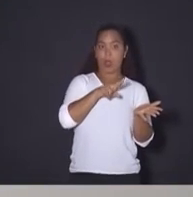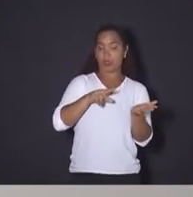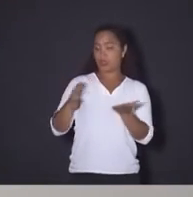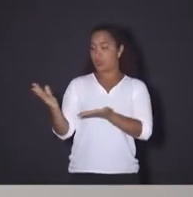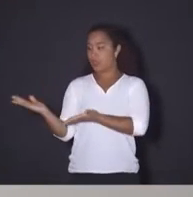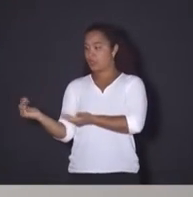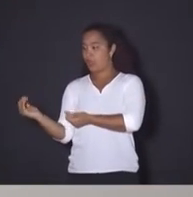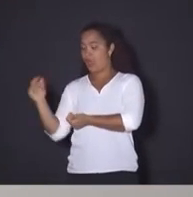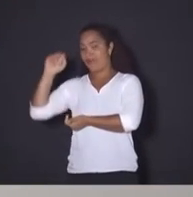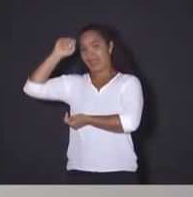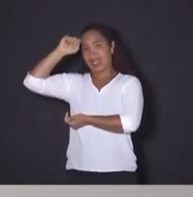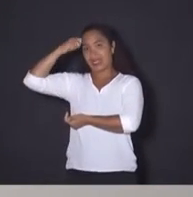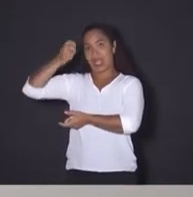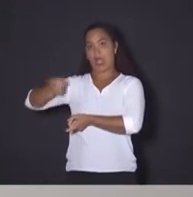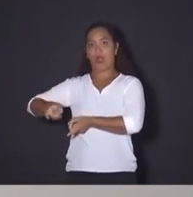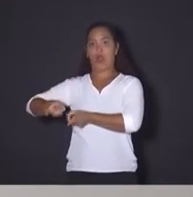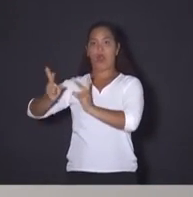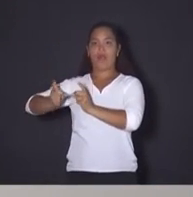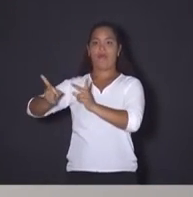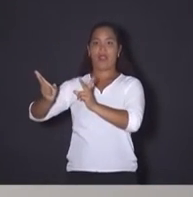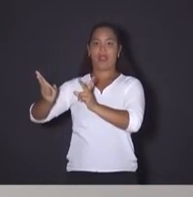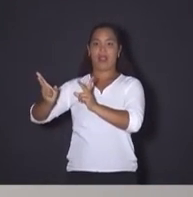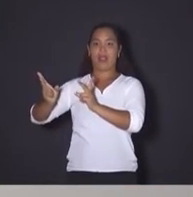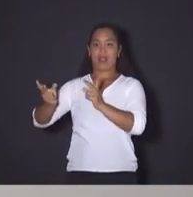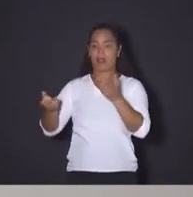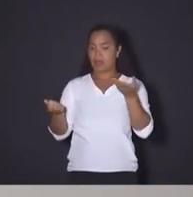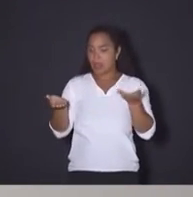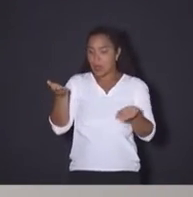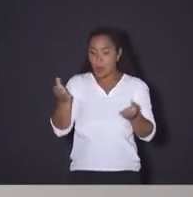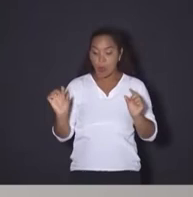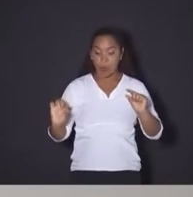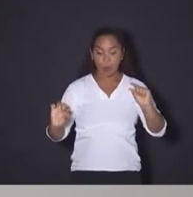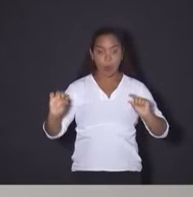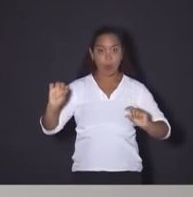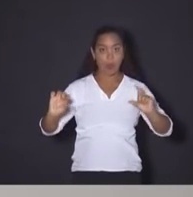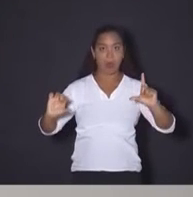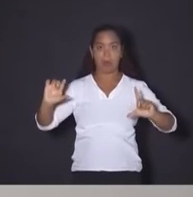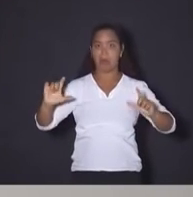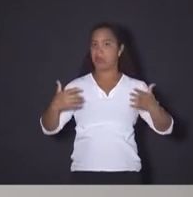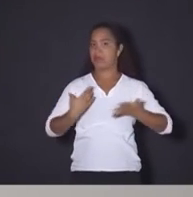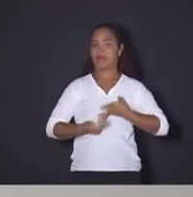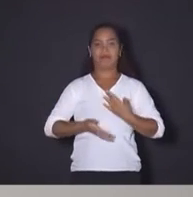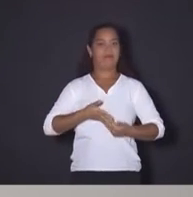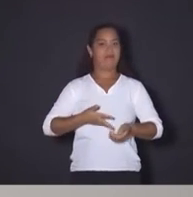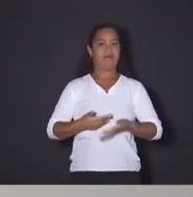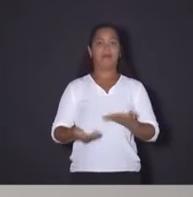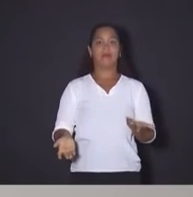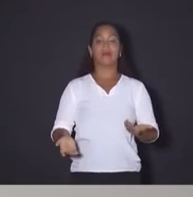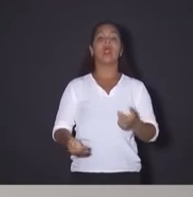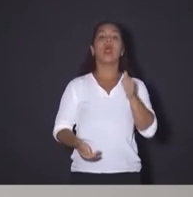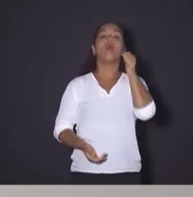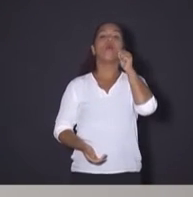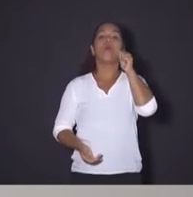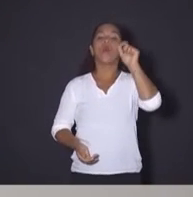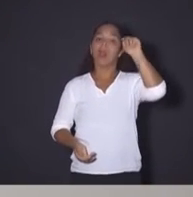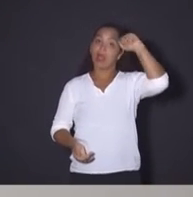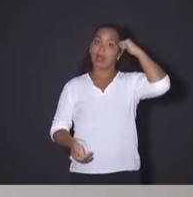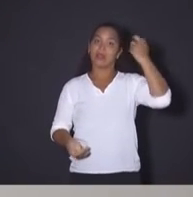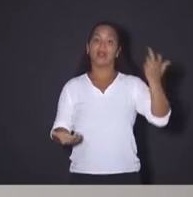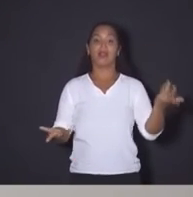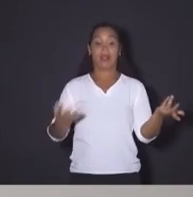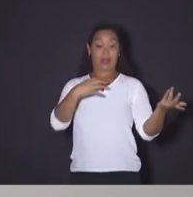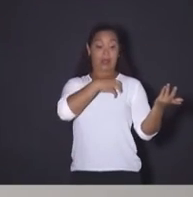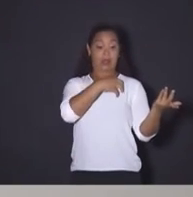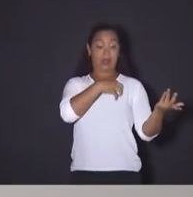é traficante não importa a quantidade que tem nas mãos com a implicação disso para as mulheres negros por exemplo no contexto da